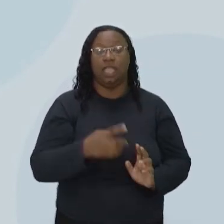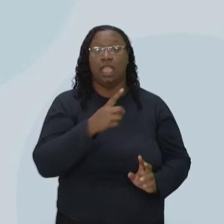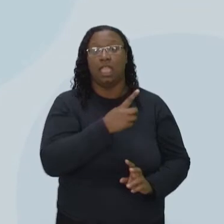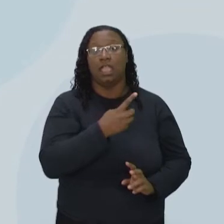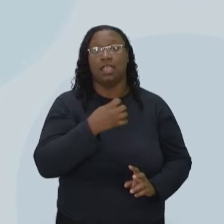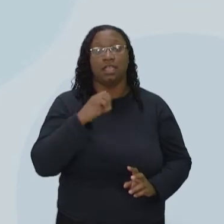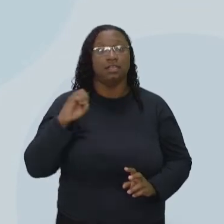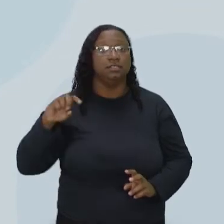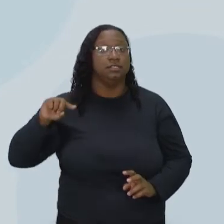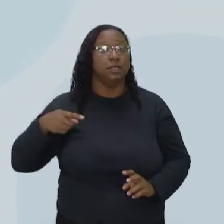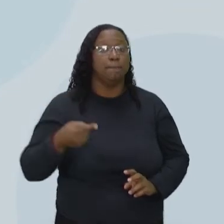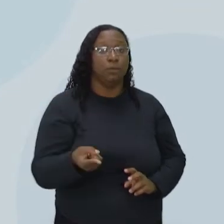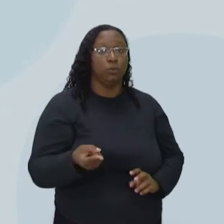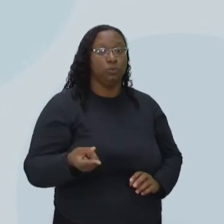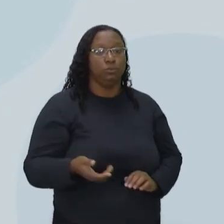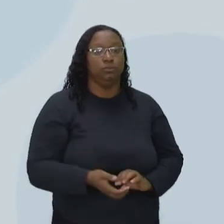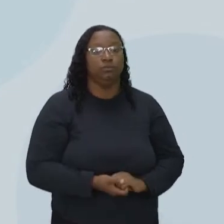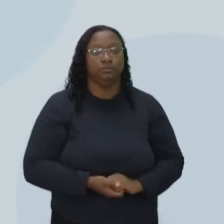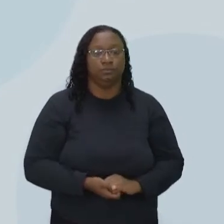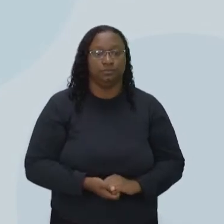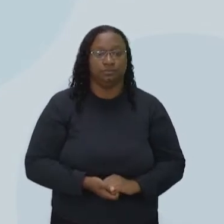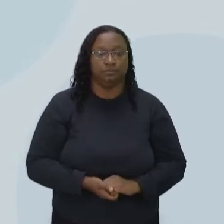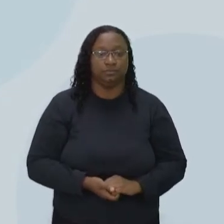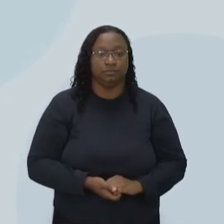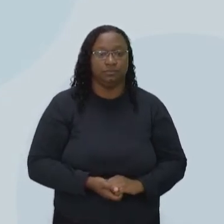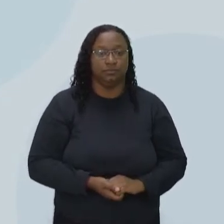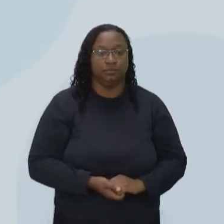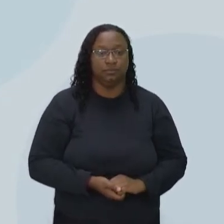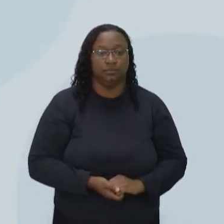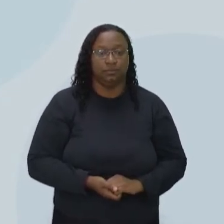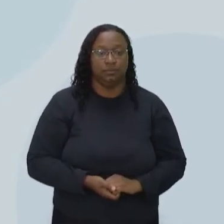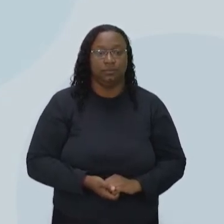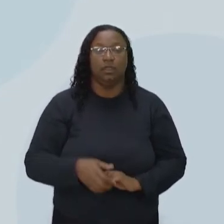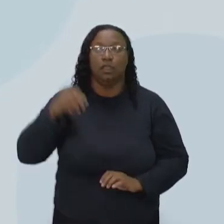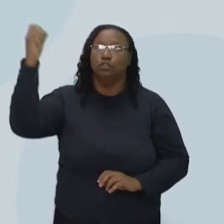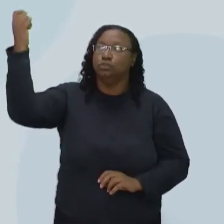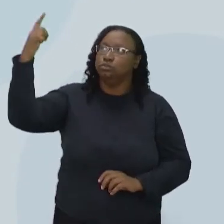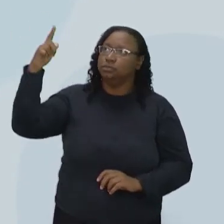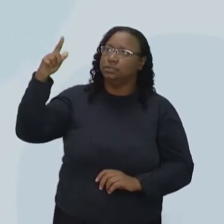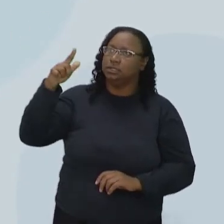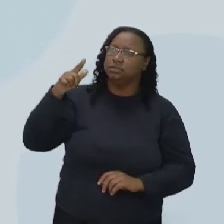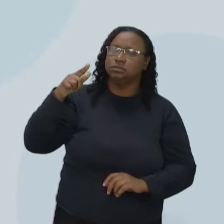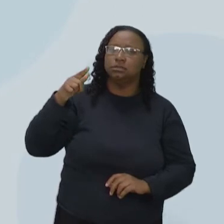né? 100 mil, que é quanto vem de iluminação lá